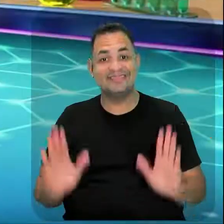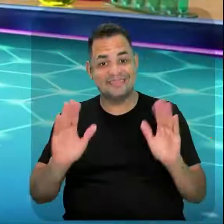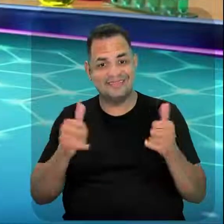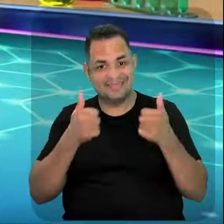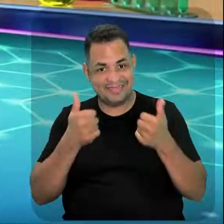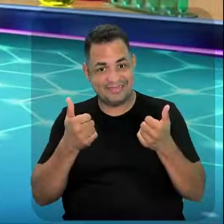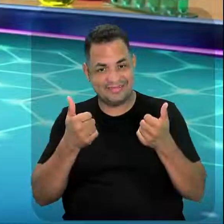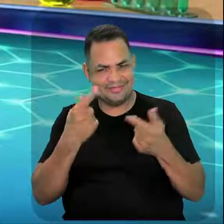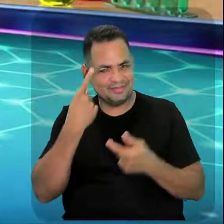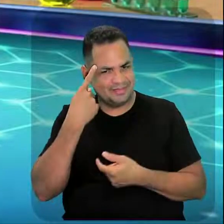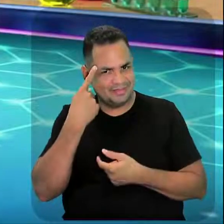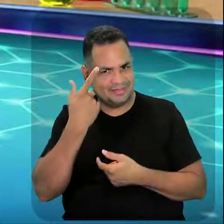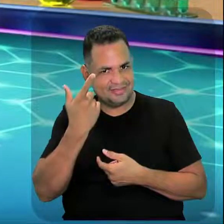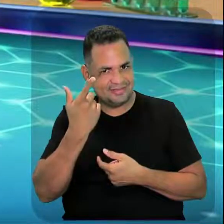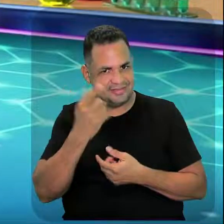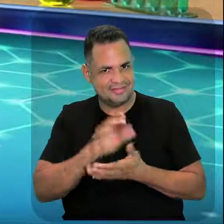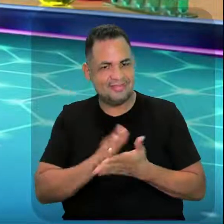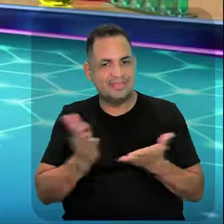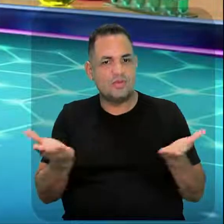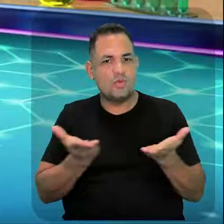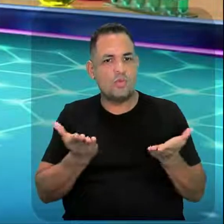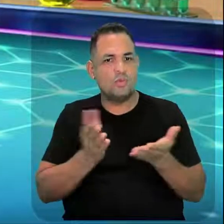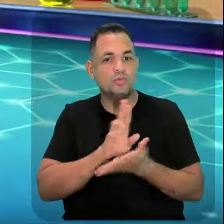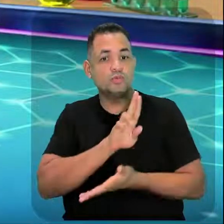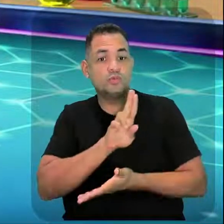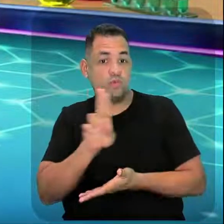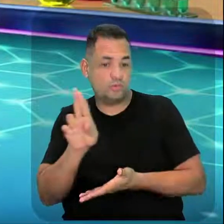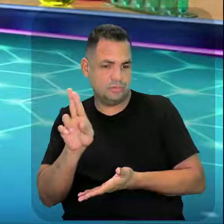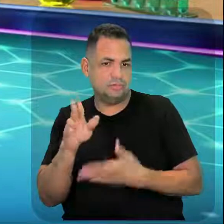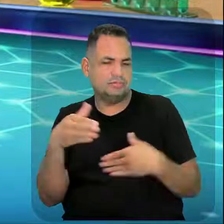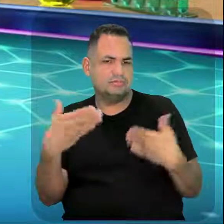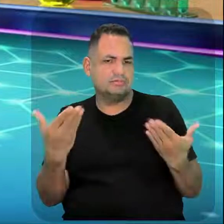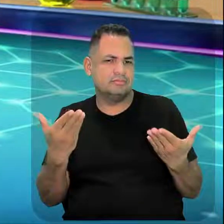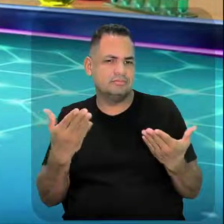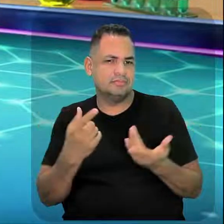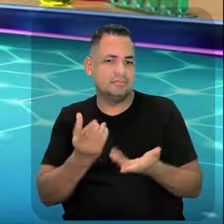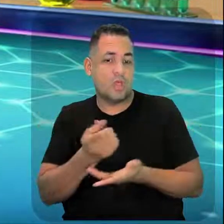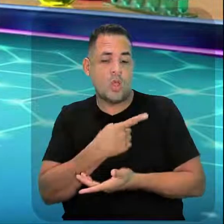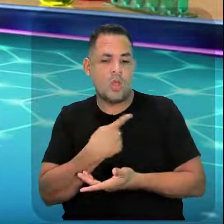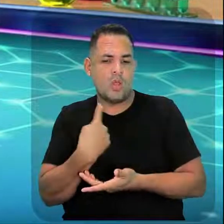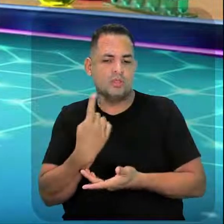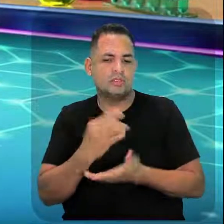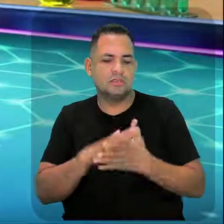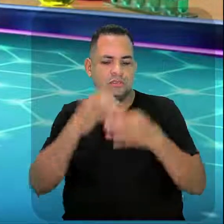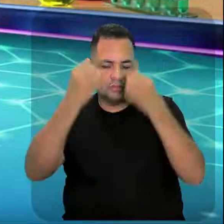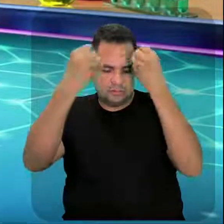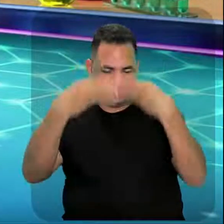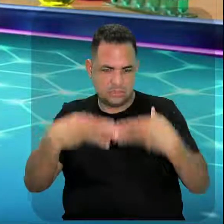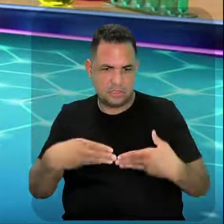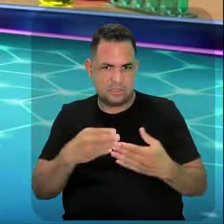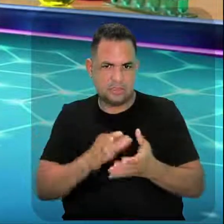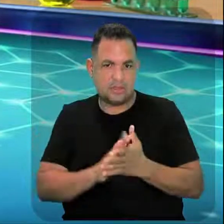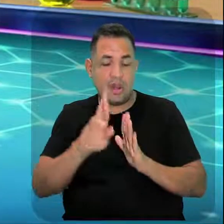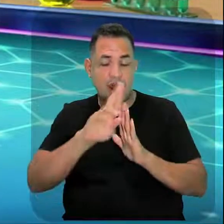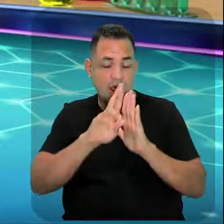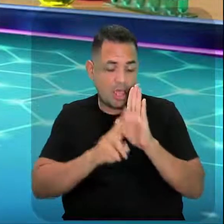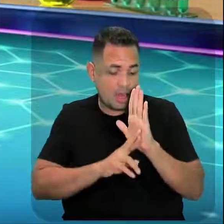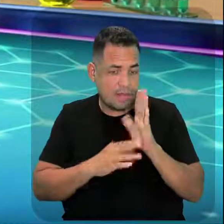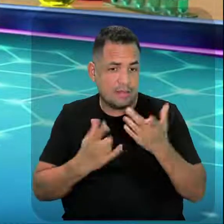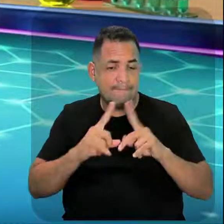E aí, pessoal, o que vocês acharam dessa parte da nomenclatura? A gente agora está falando das nossas